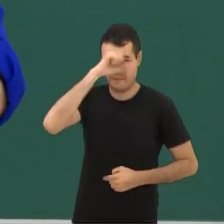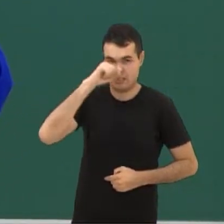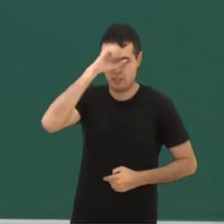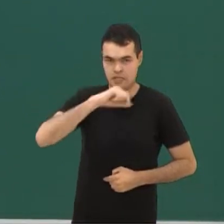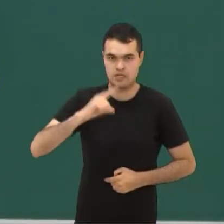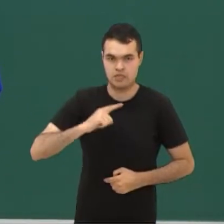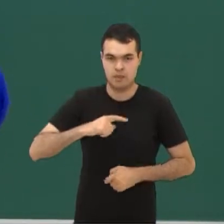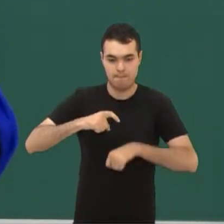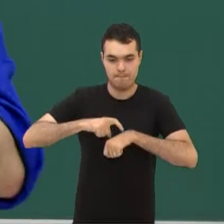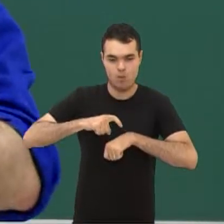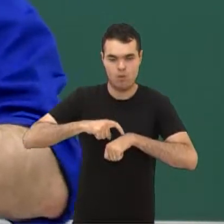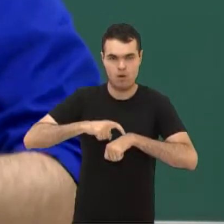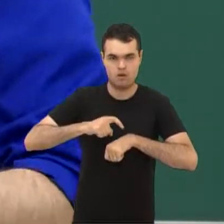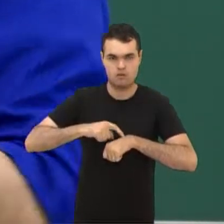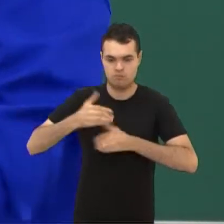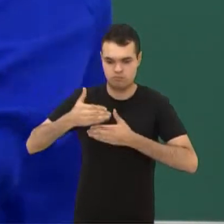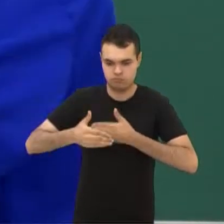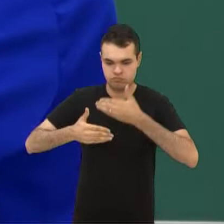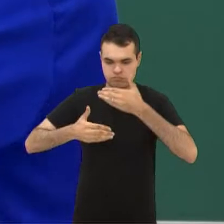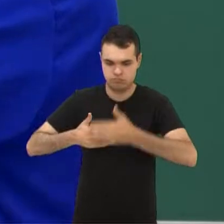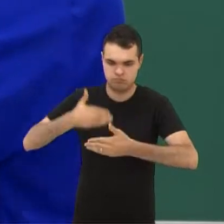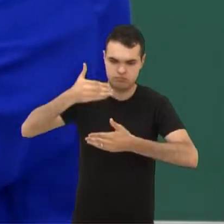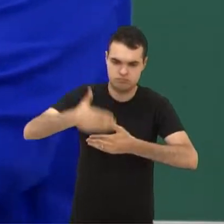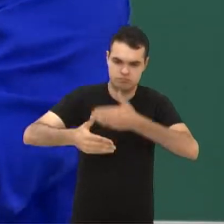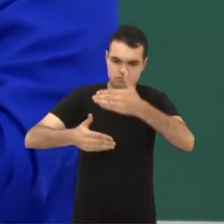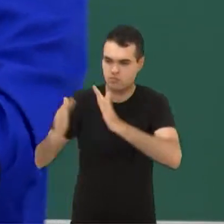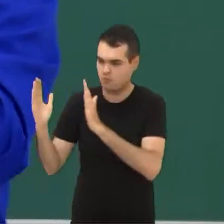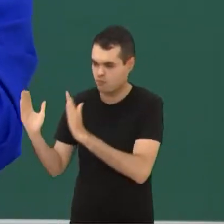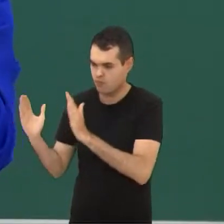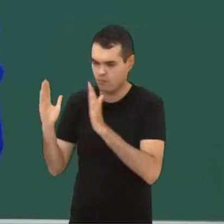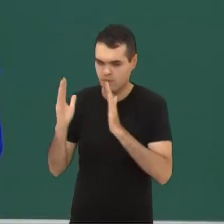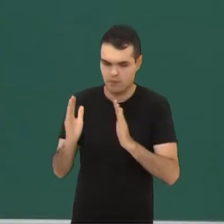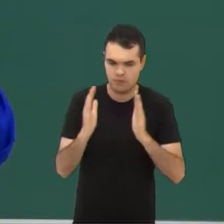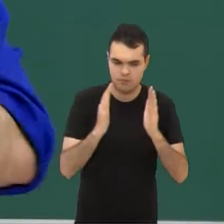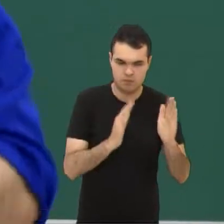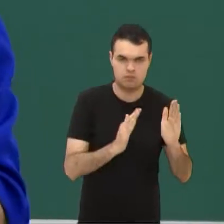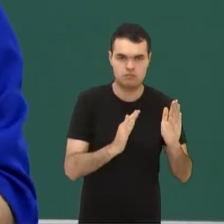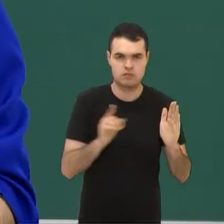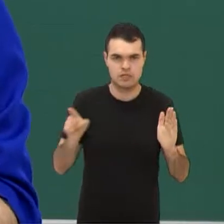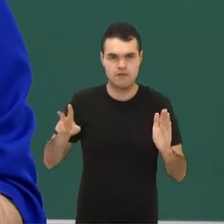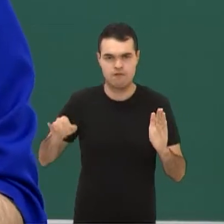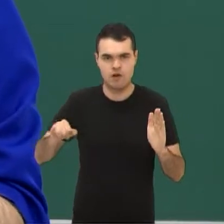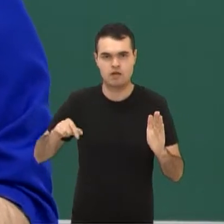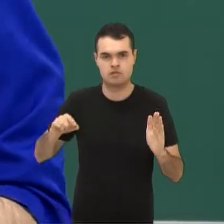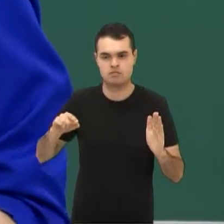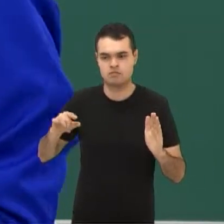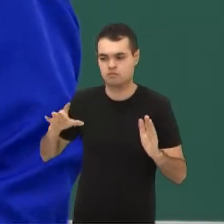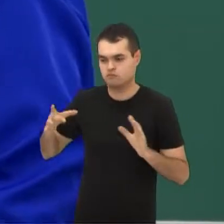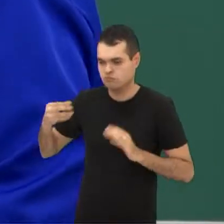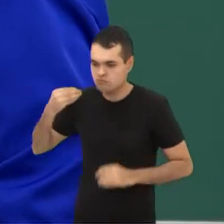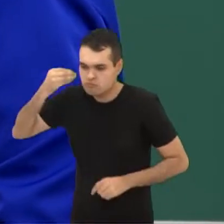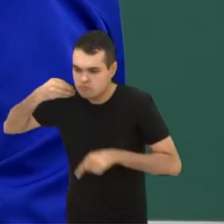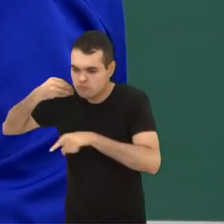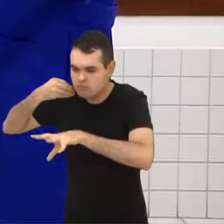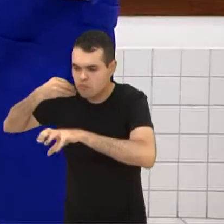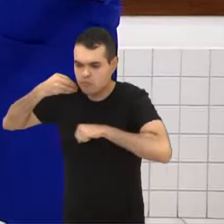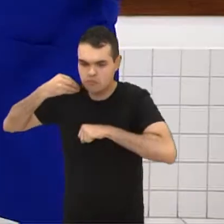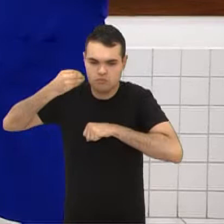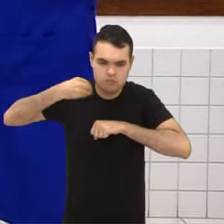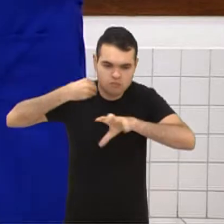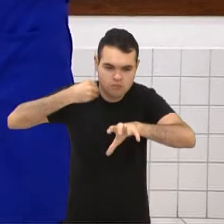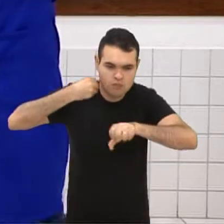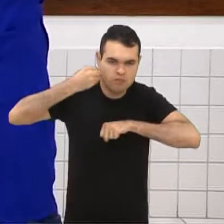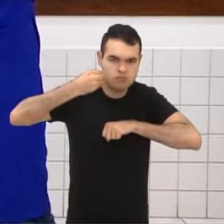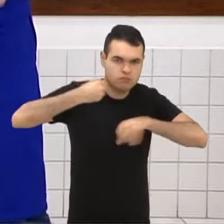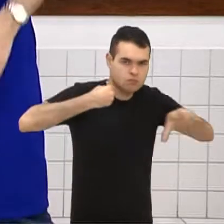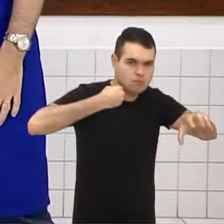que todo ser humano necessariamente vai, em algum momento da sua vida, passar por esses estágios, né? Depois o professor Robson vai explicar para nós